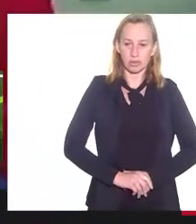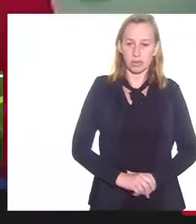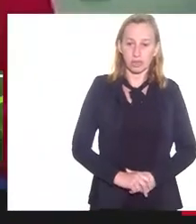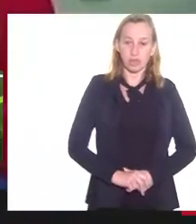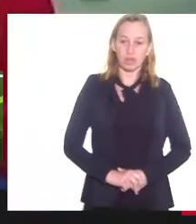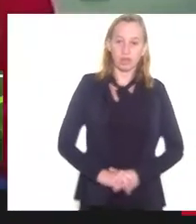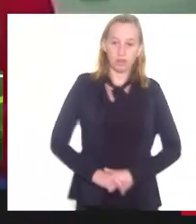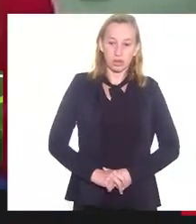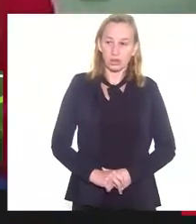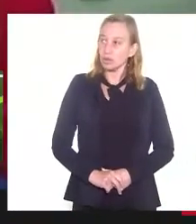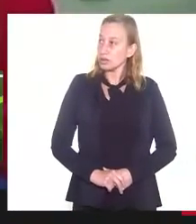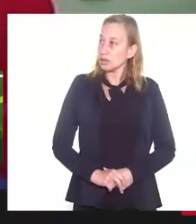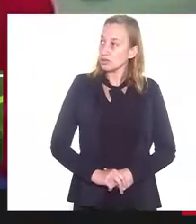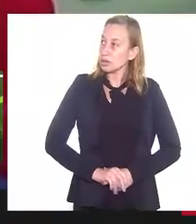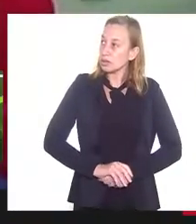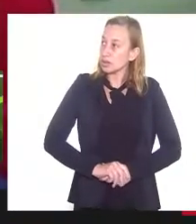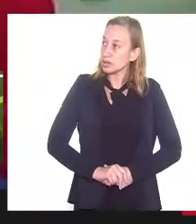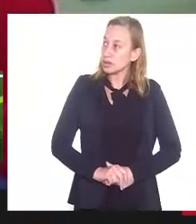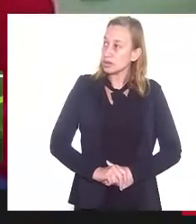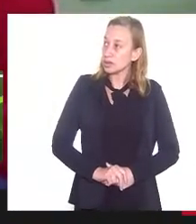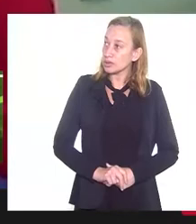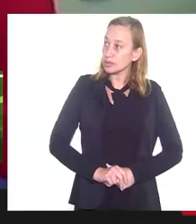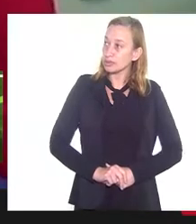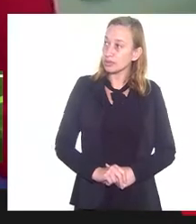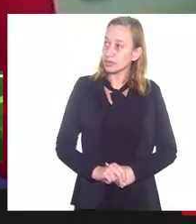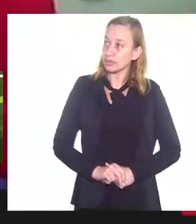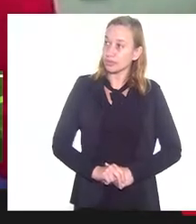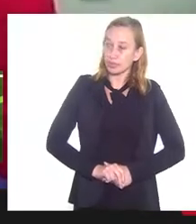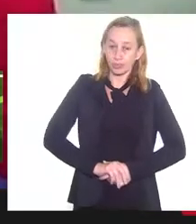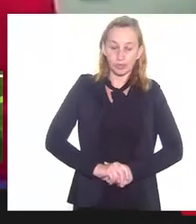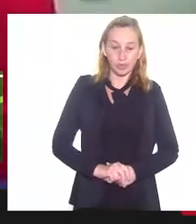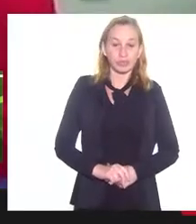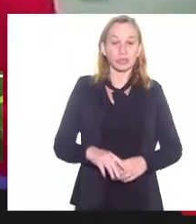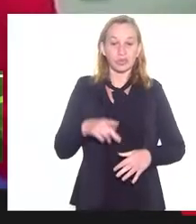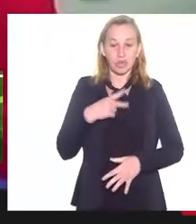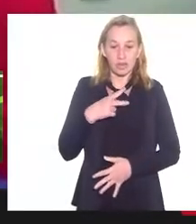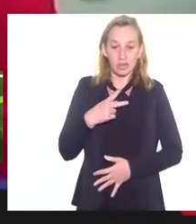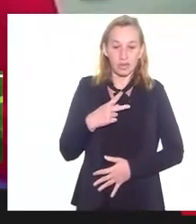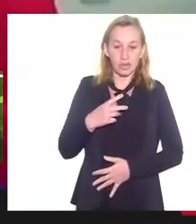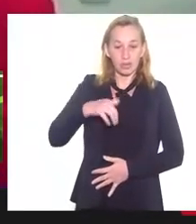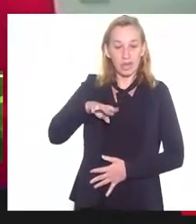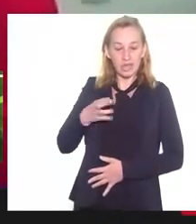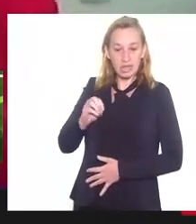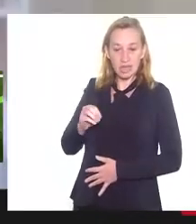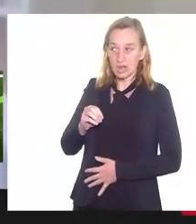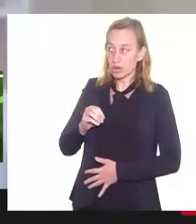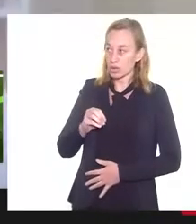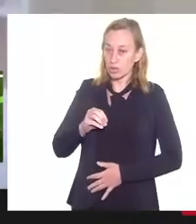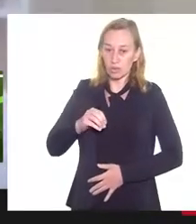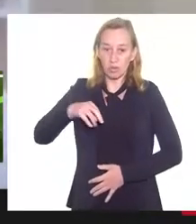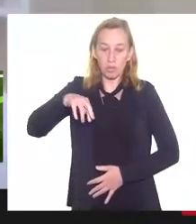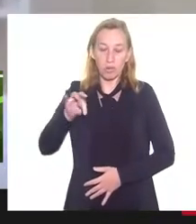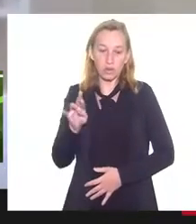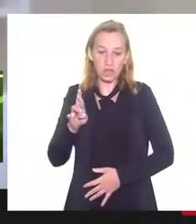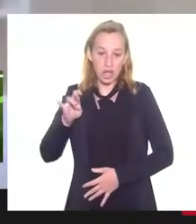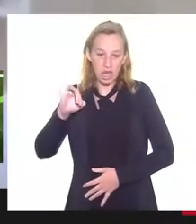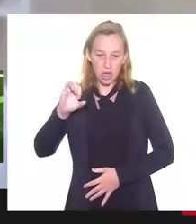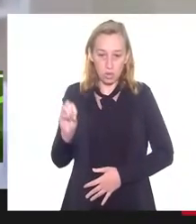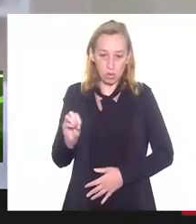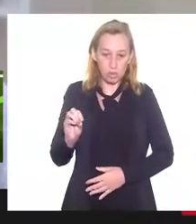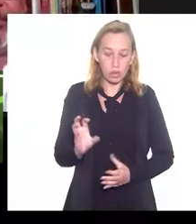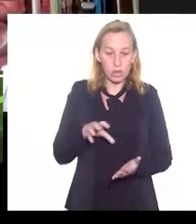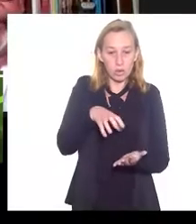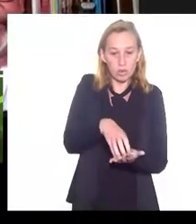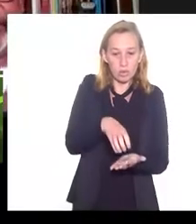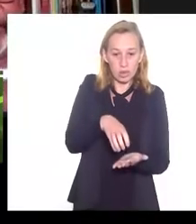Obrigada, muito obrigada. Passo, então, a palavra a Marcelo Monteiro, que preside o Centro